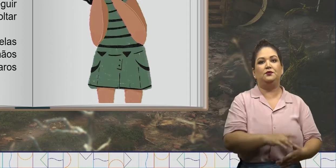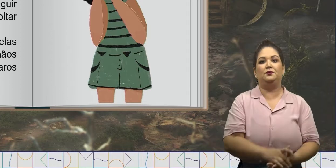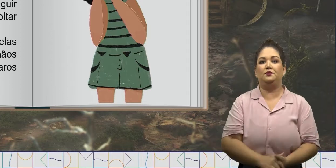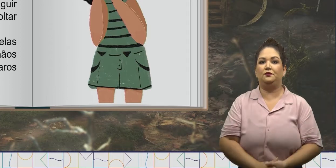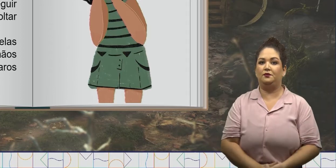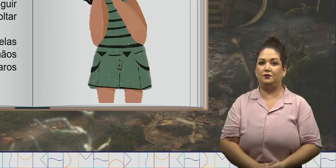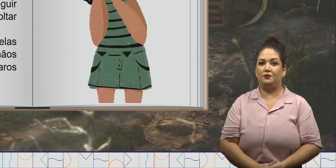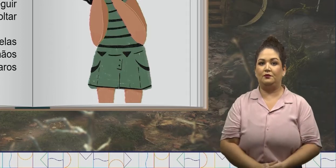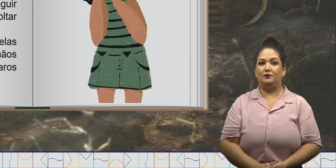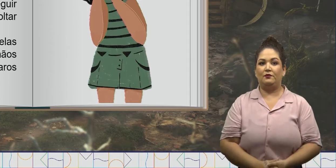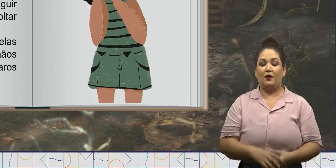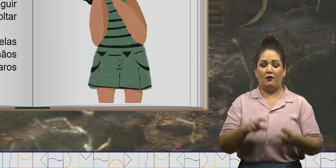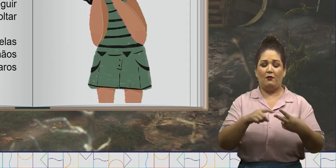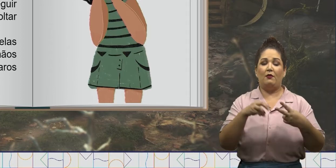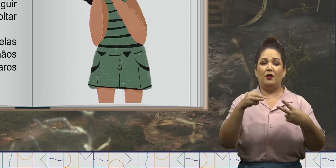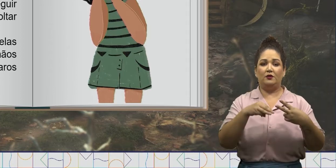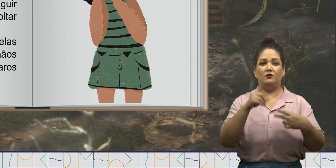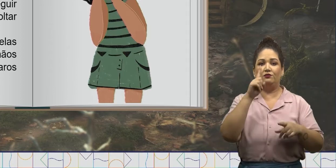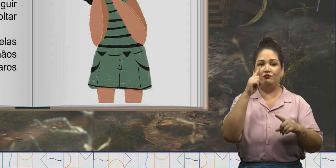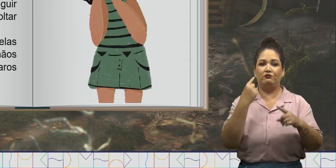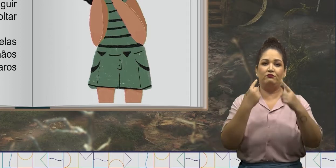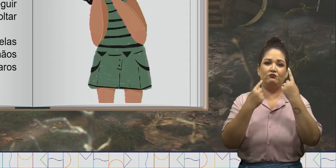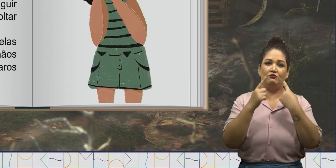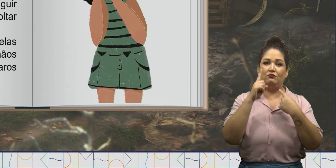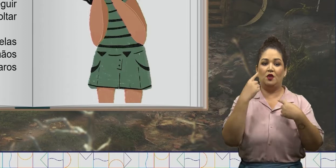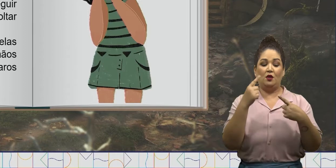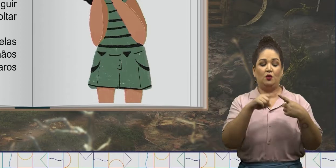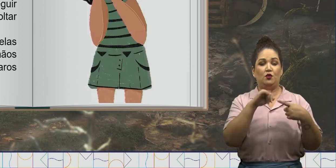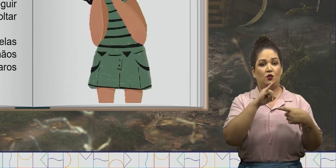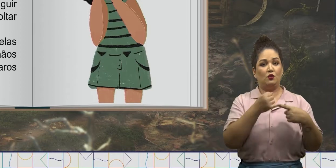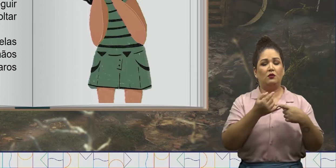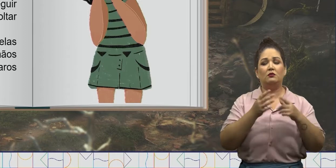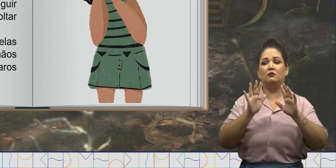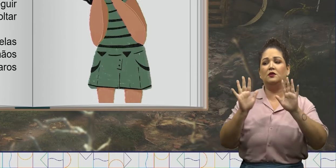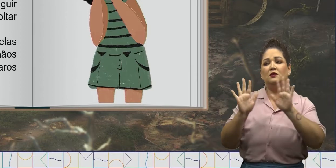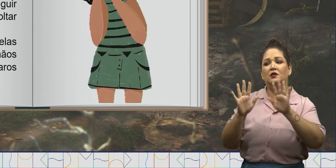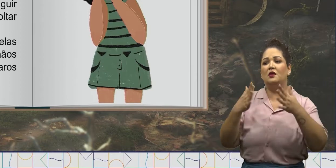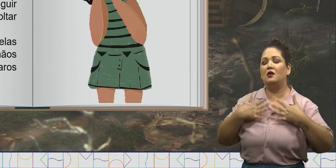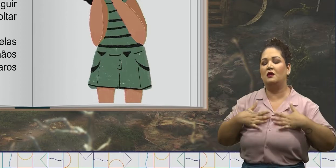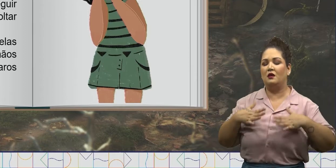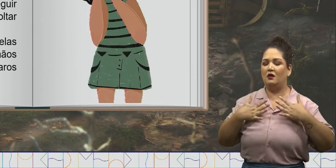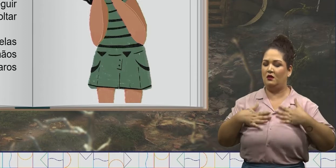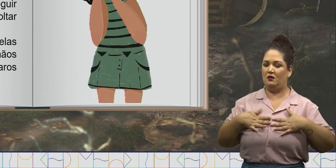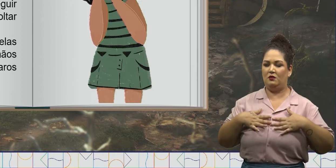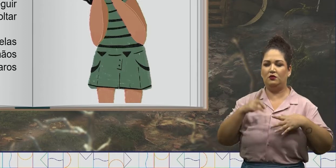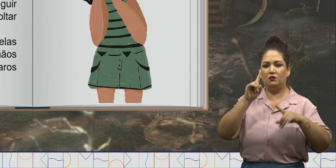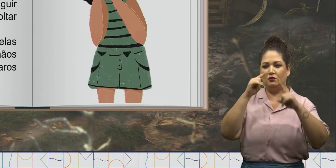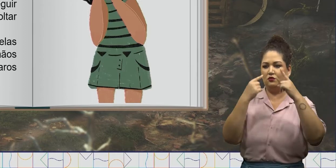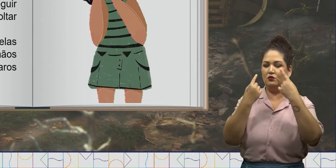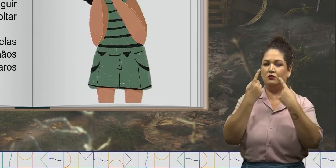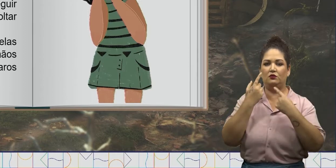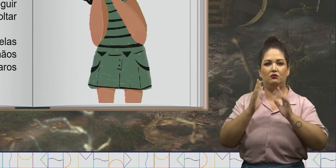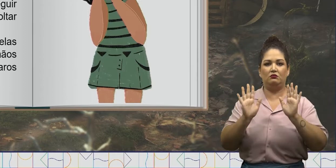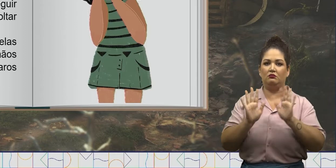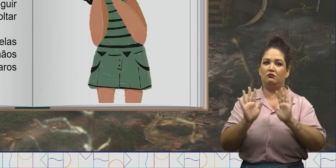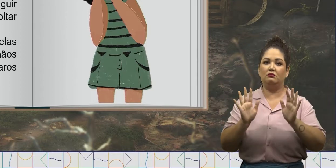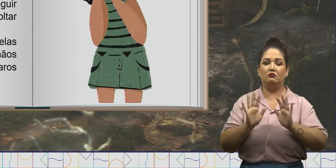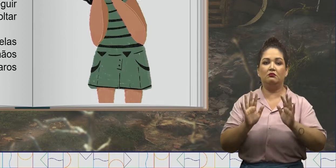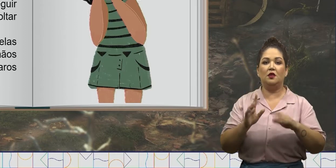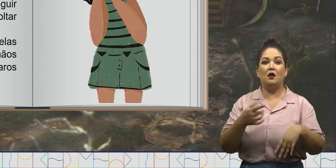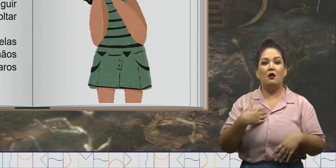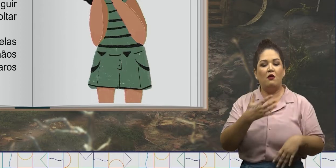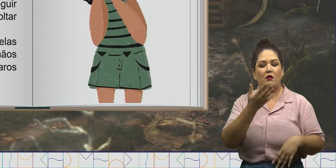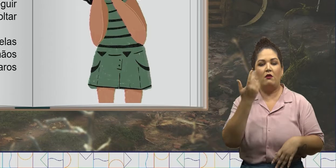novamente. Maria começou a chorar e João a reconfortou, dizendo: "Não